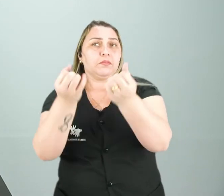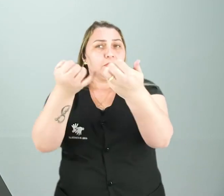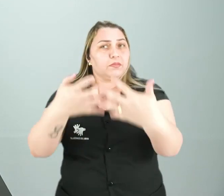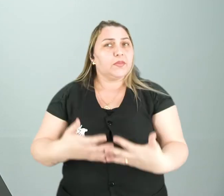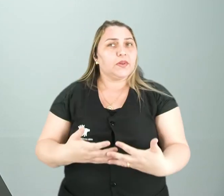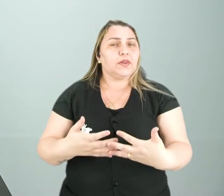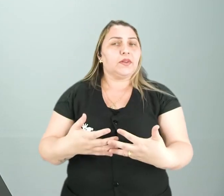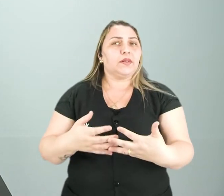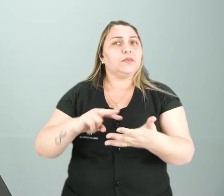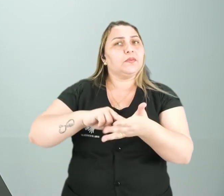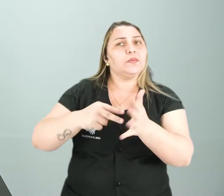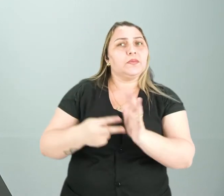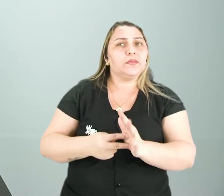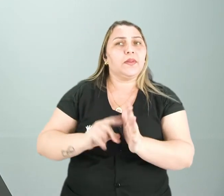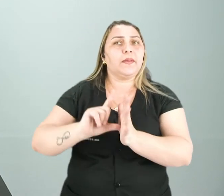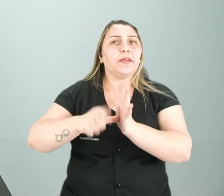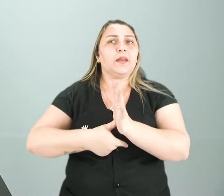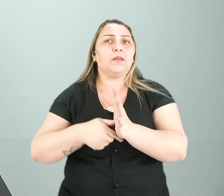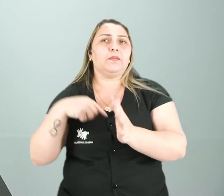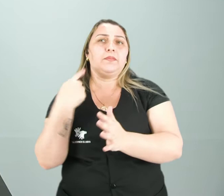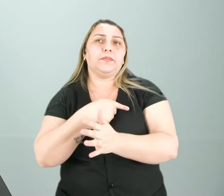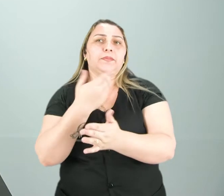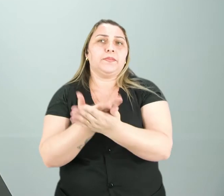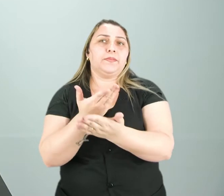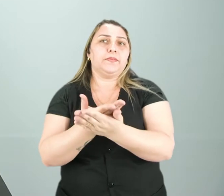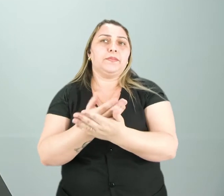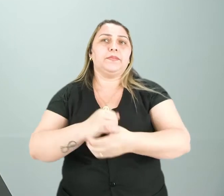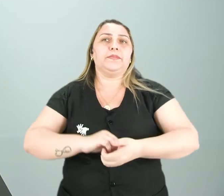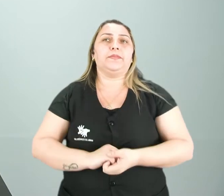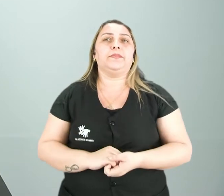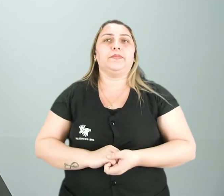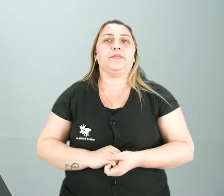definir cadeia alimentar depois dessa nossa aula?